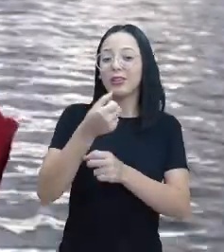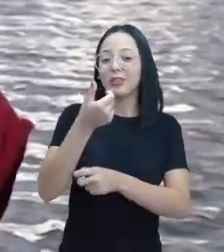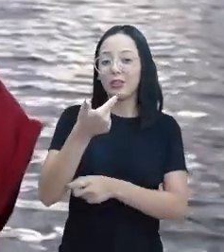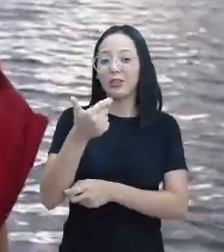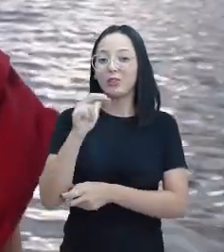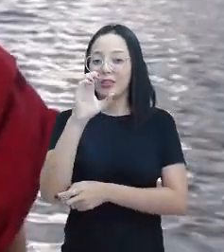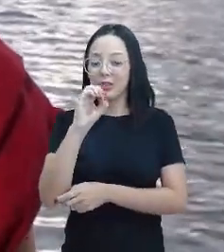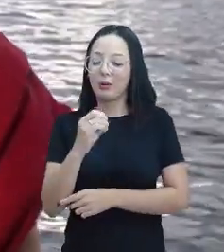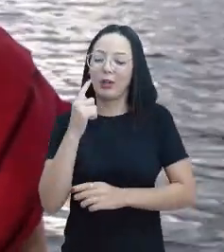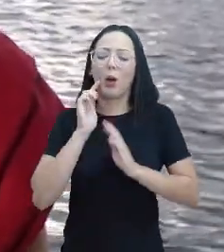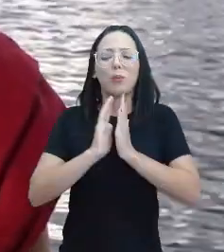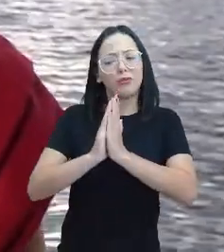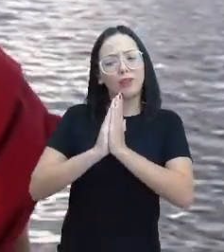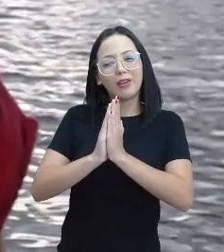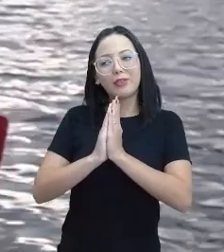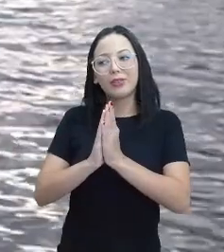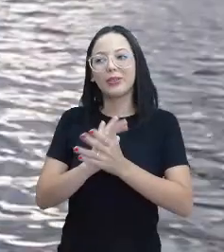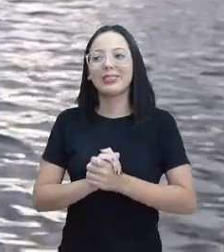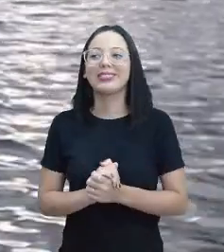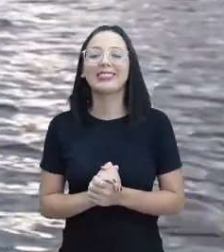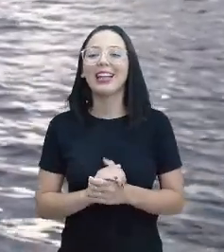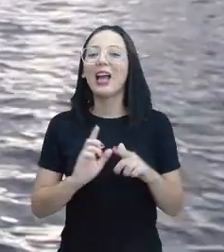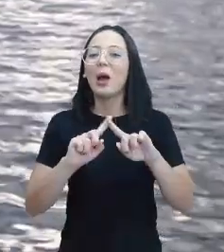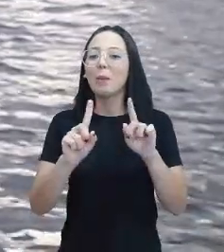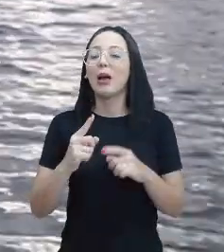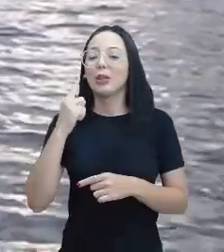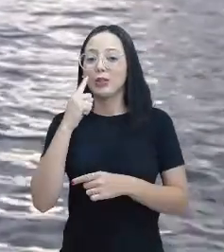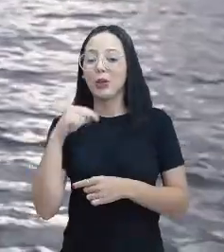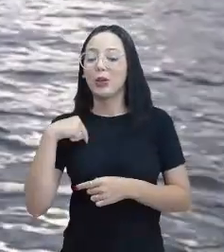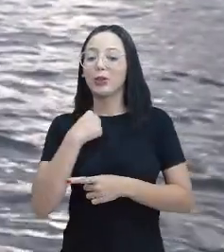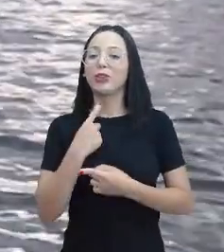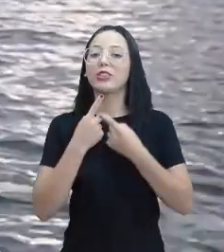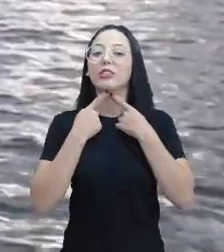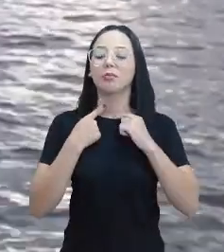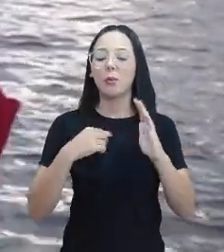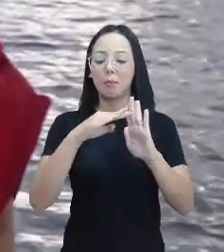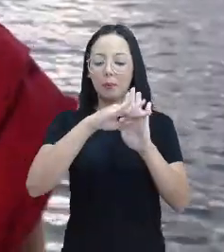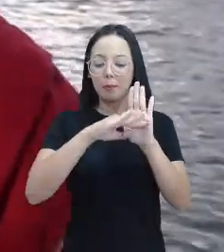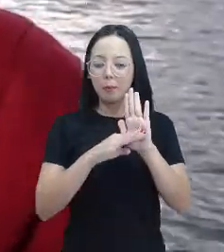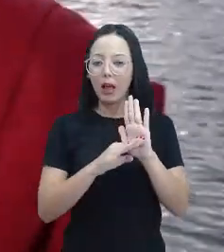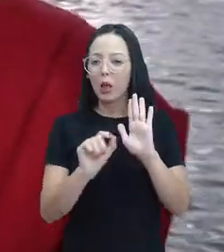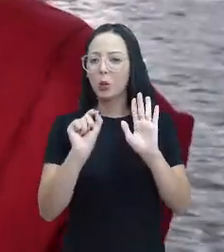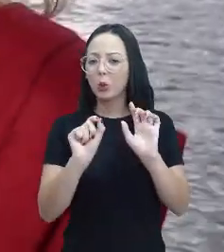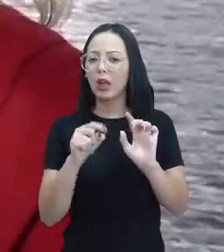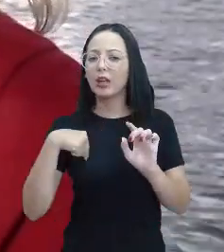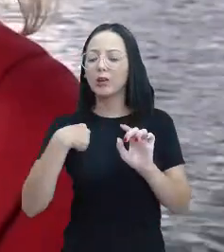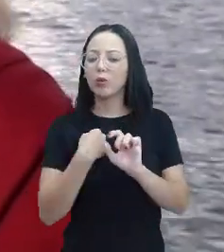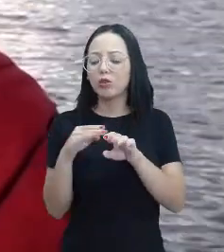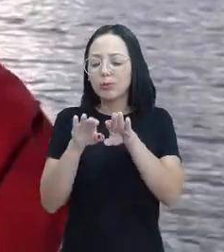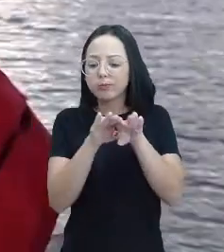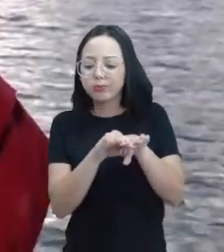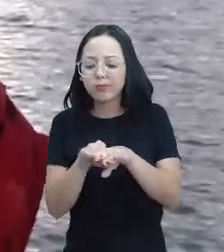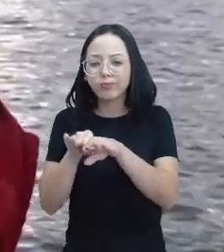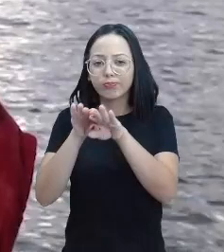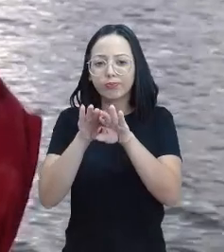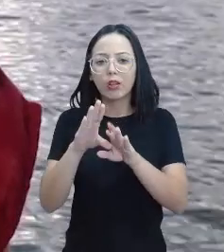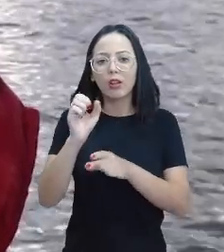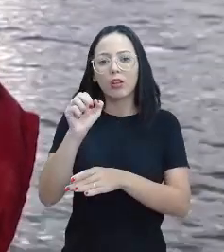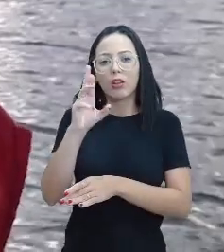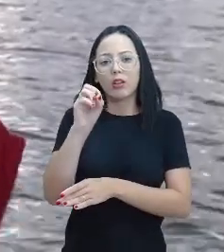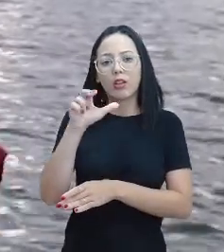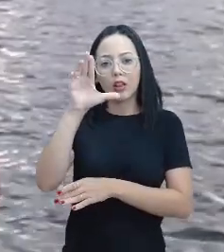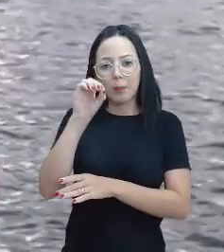Por favor, professor. Mas, vejam só, o que a gente está planejando, na verdade, o nosso desejo é neutralizar carbono, nosso